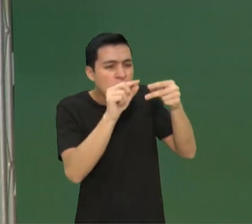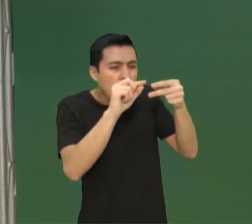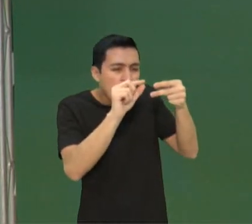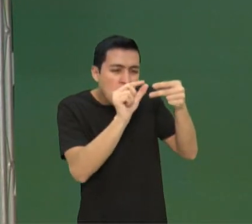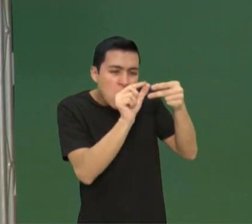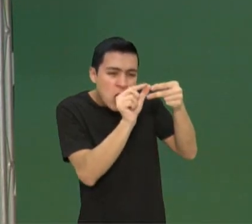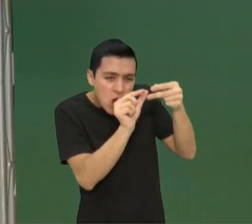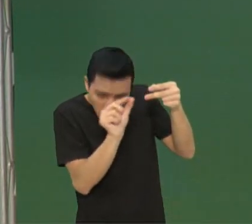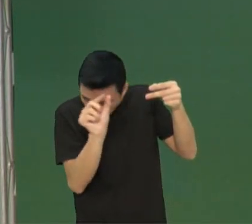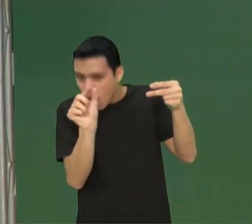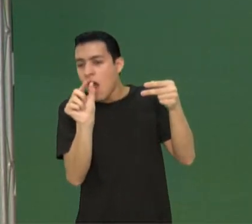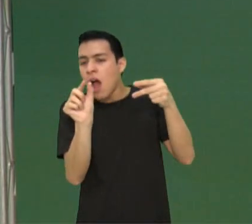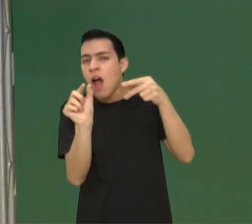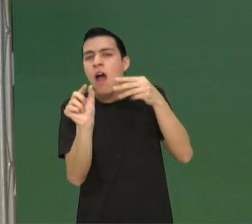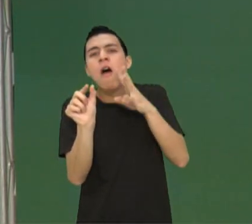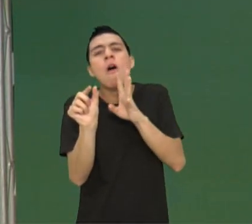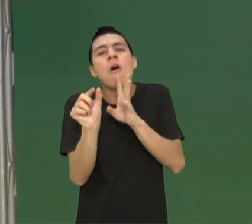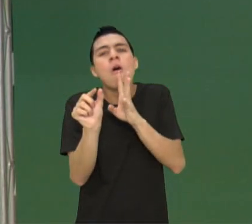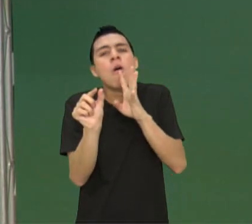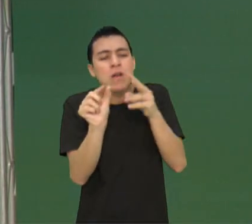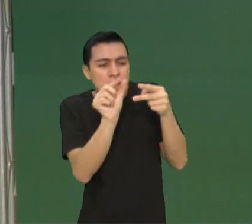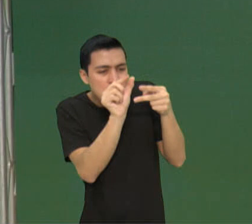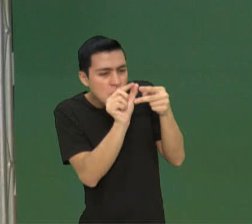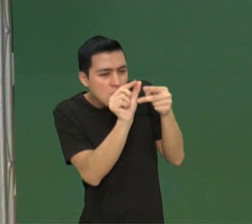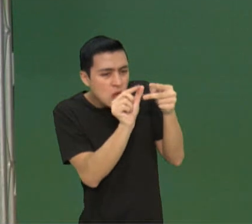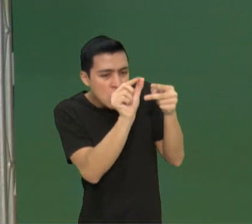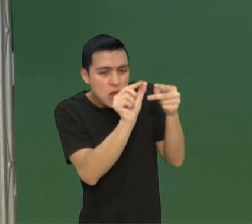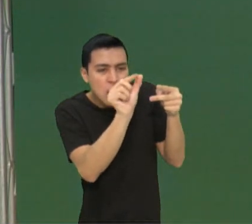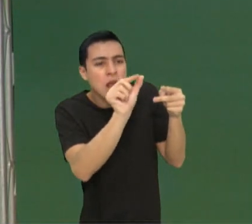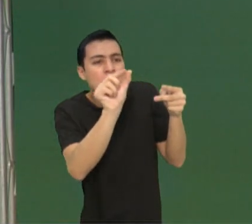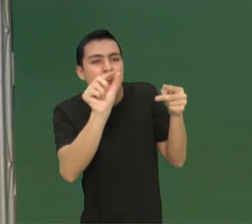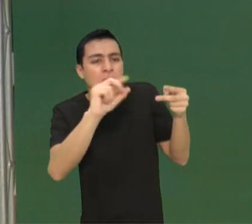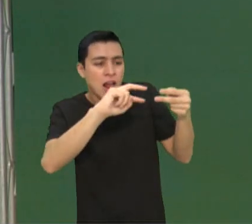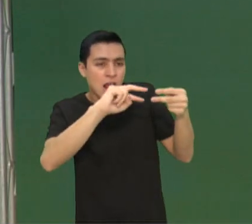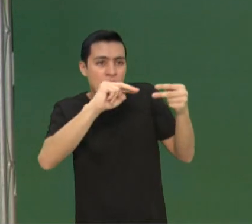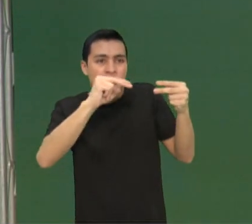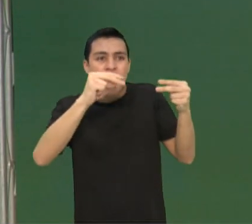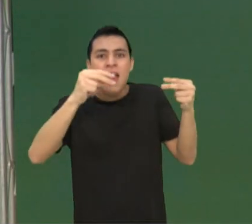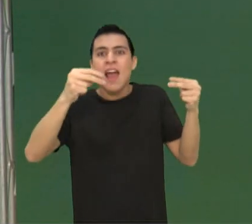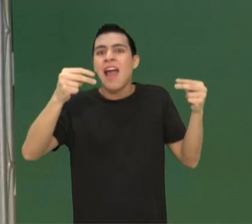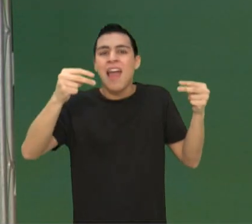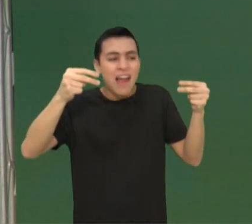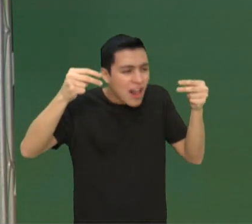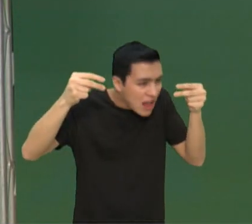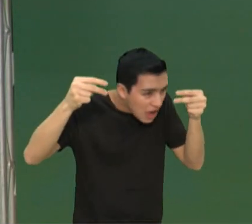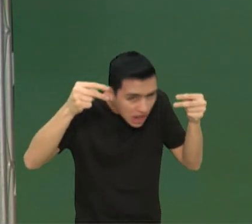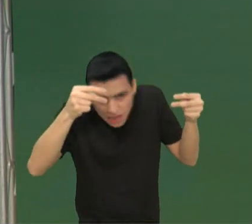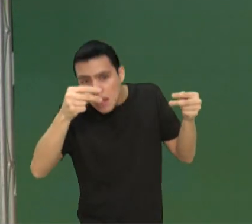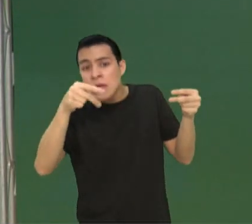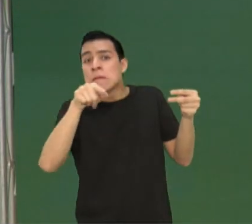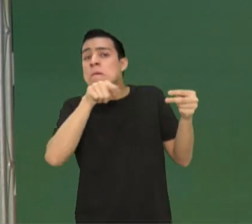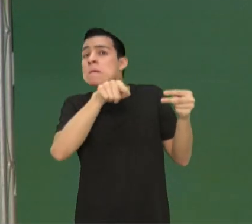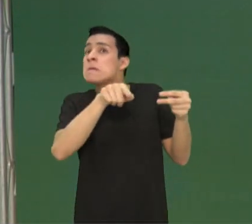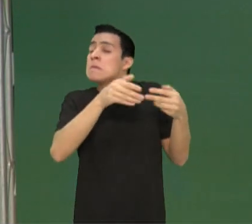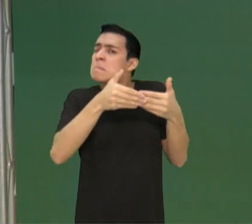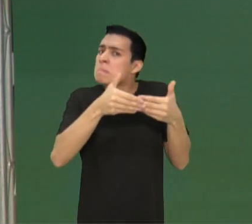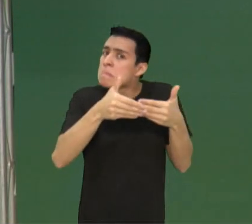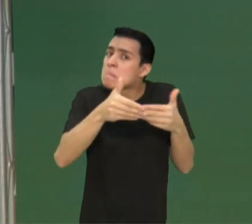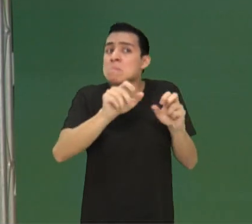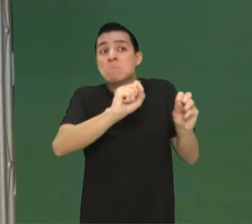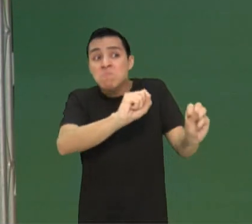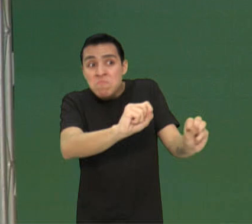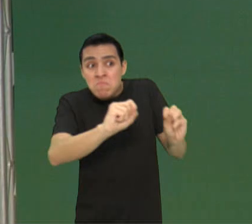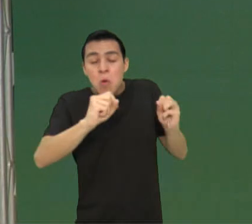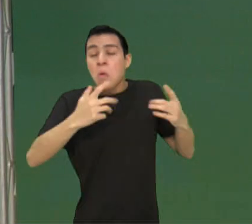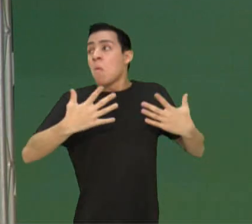seja, entender todos os pedacinhos do DNA, eu consigo saber se ela tem uma chance muito grande